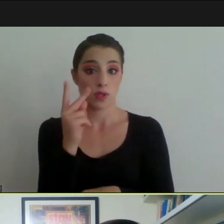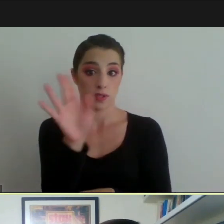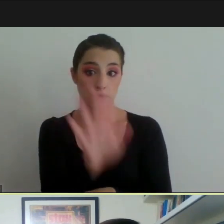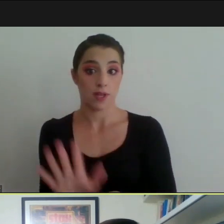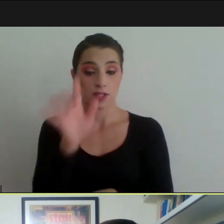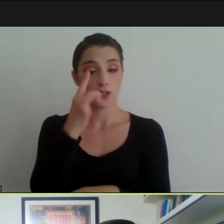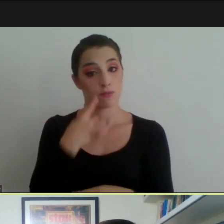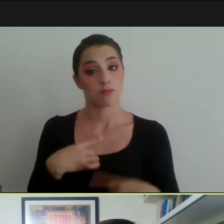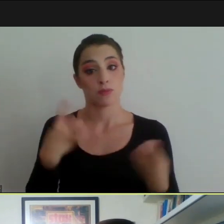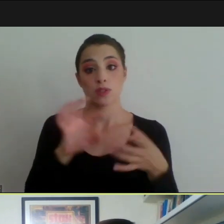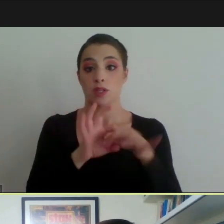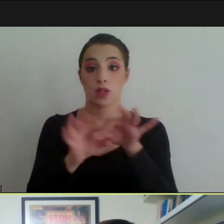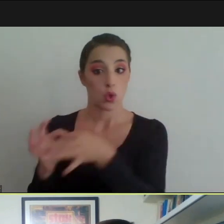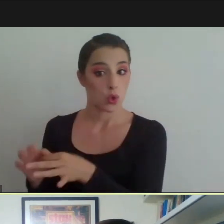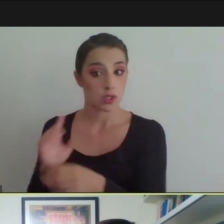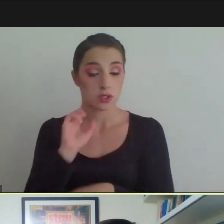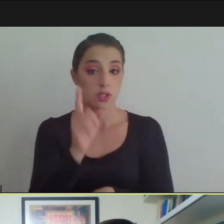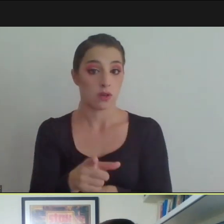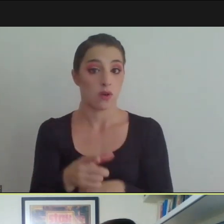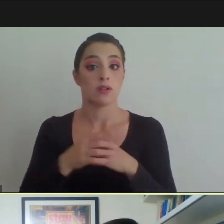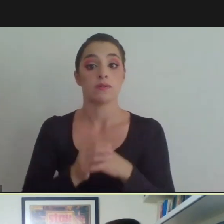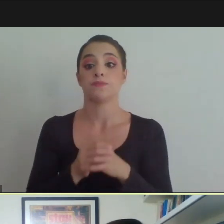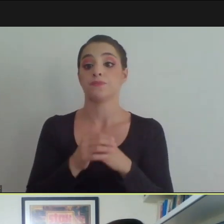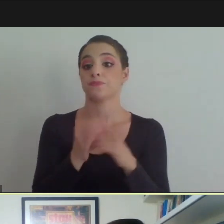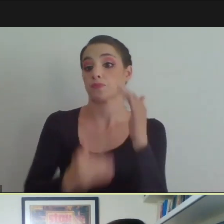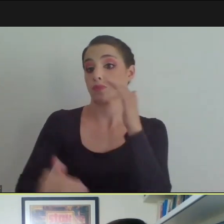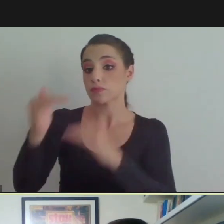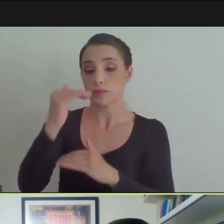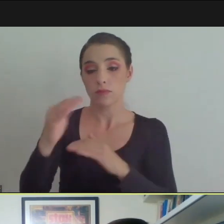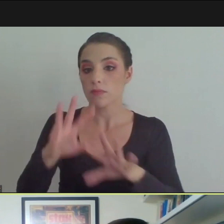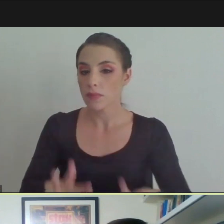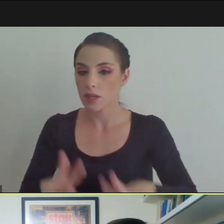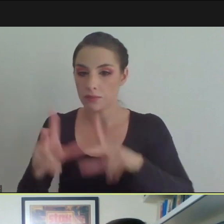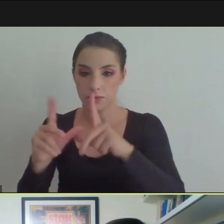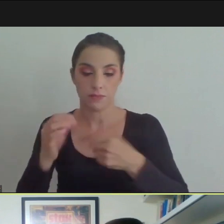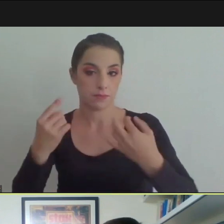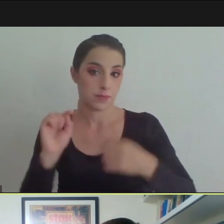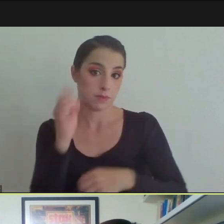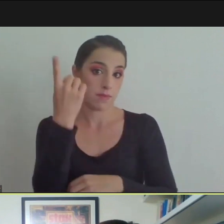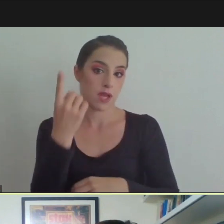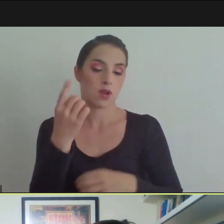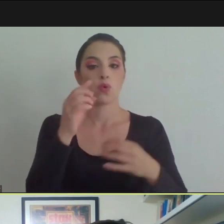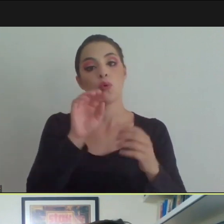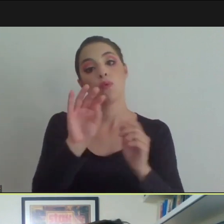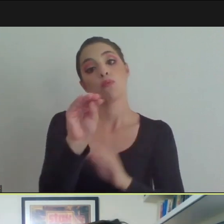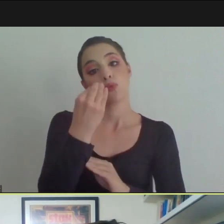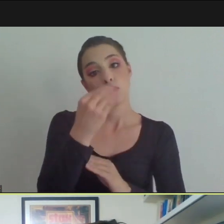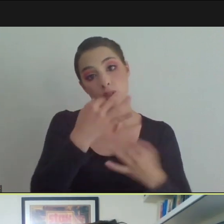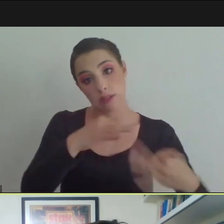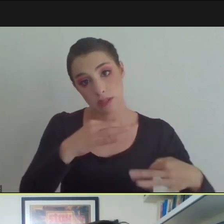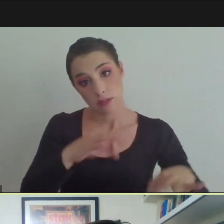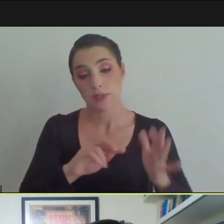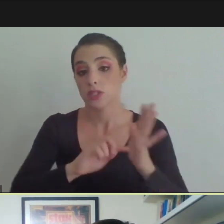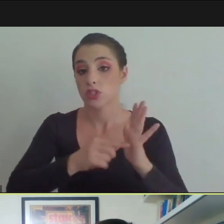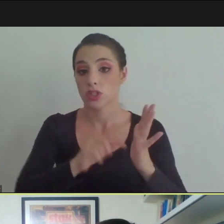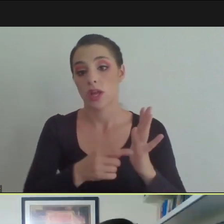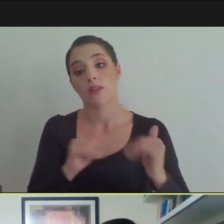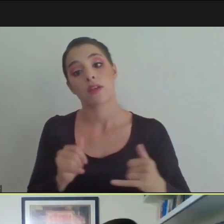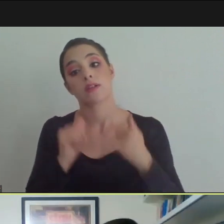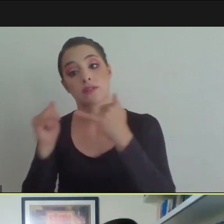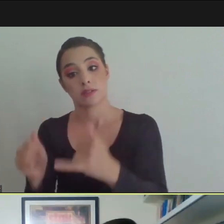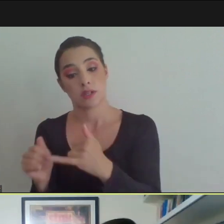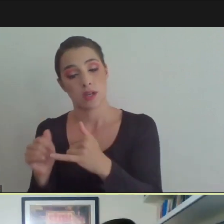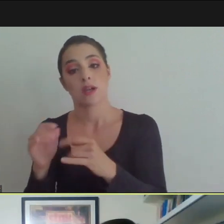do prototipagem, teste, iteração. Então, desenvolver primeiro um modelo simples e testável, antes de efetivamente partir